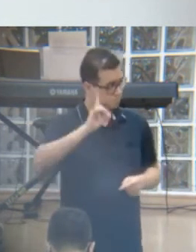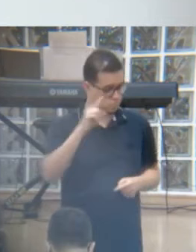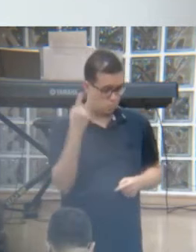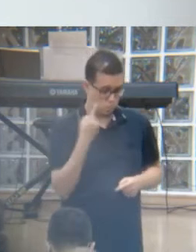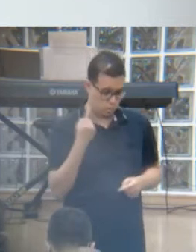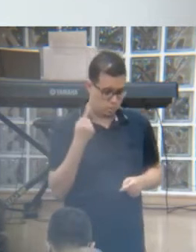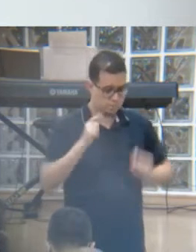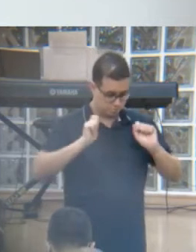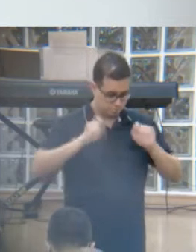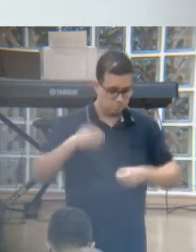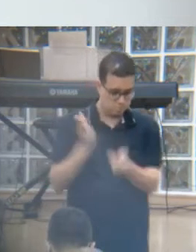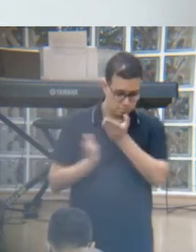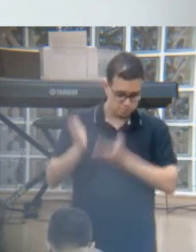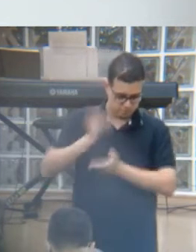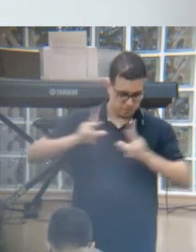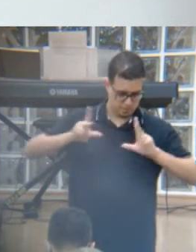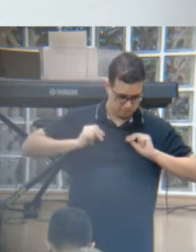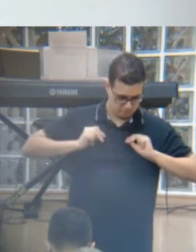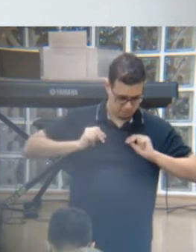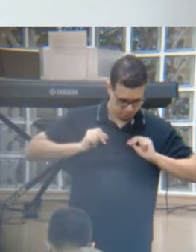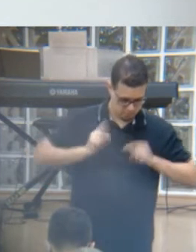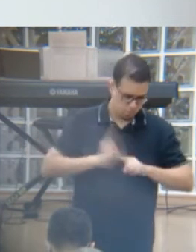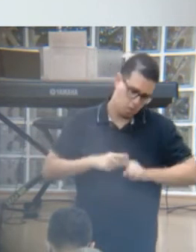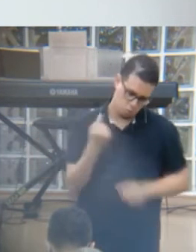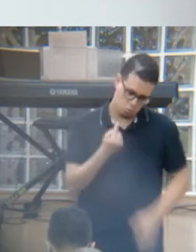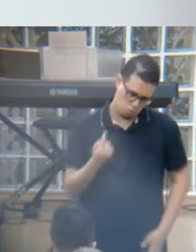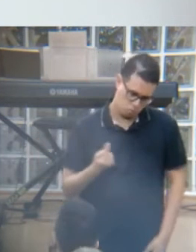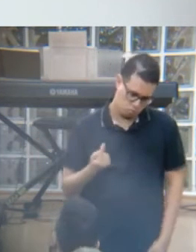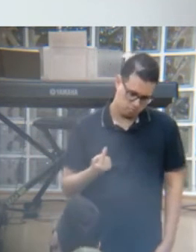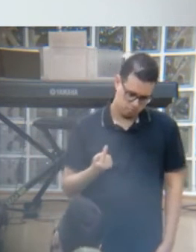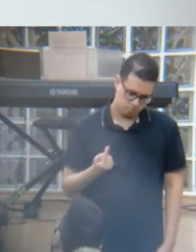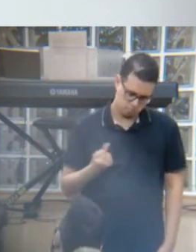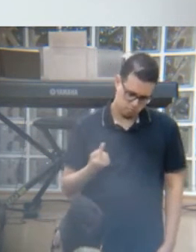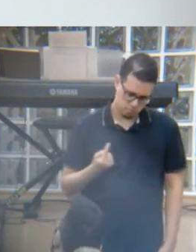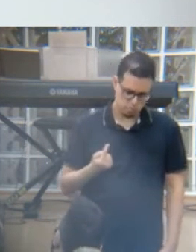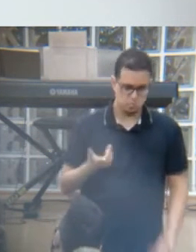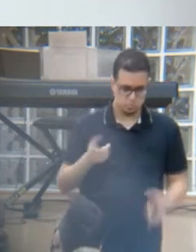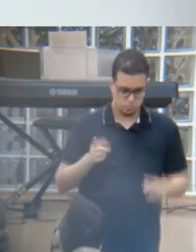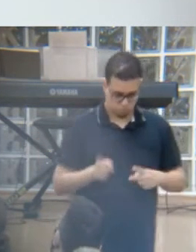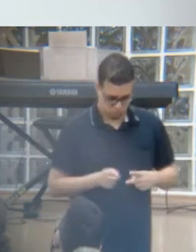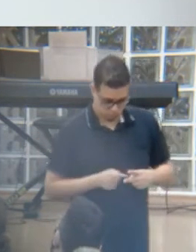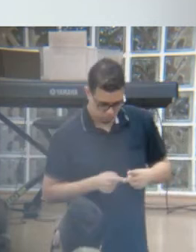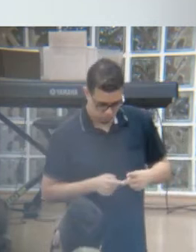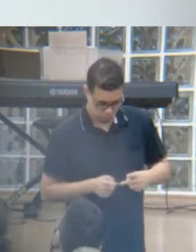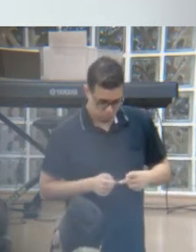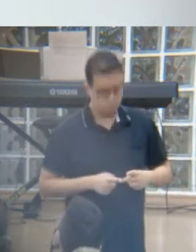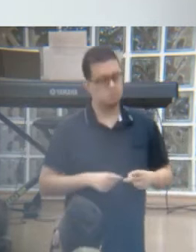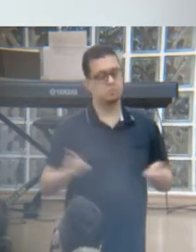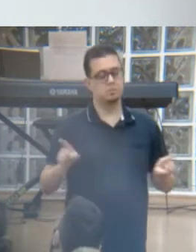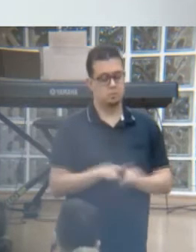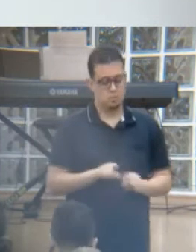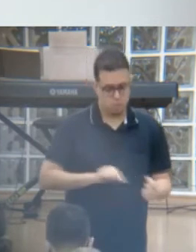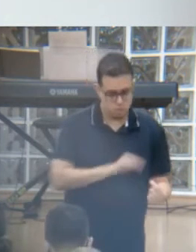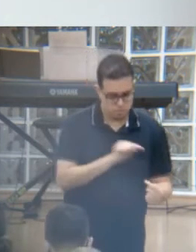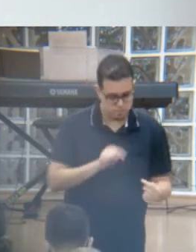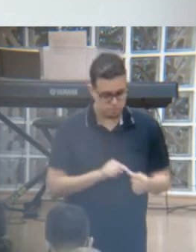porque é o único Deus vivo, esta sentença, a segunda, tem por objetivo